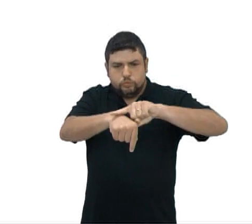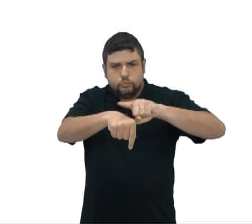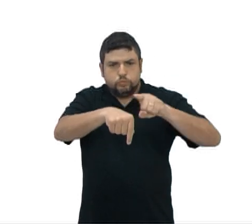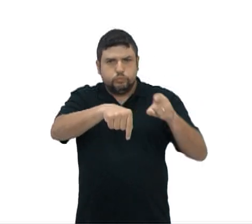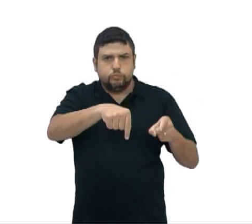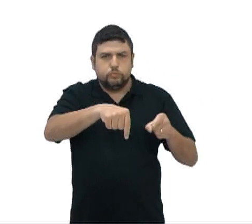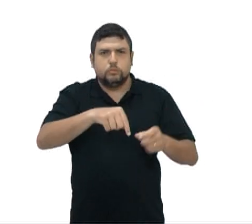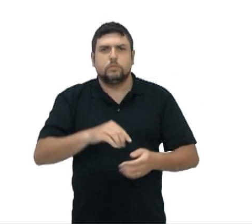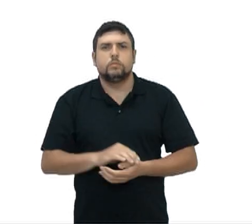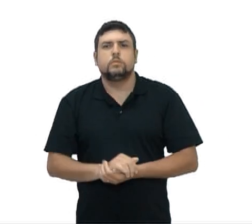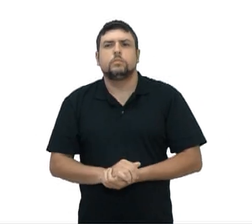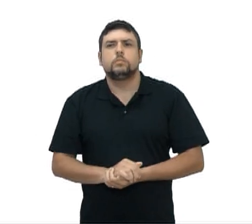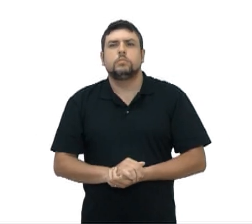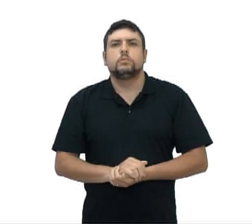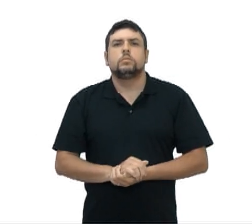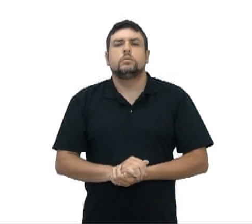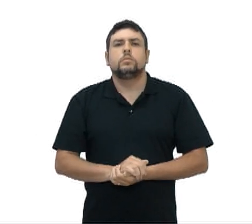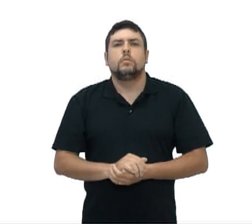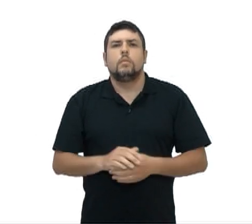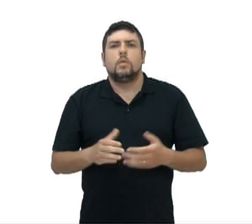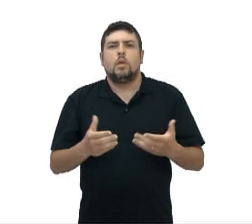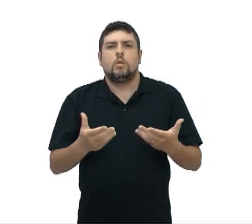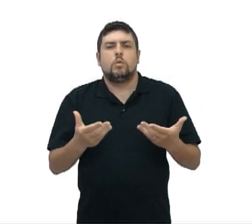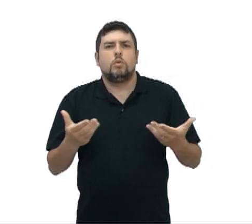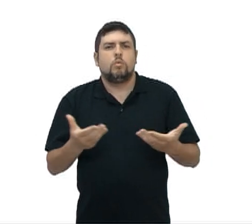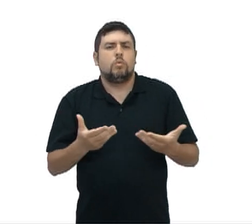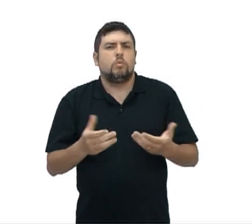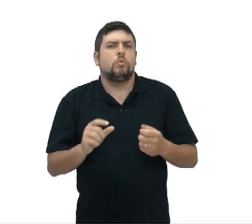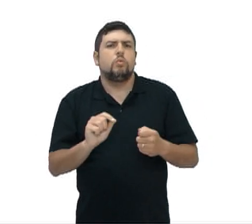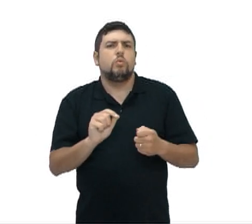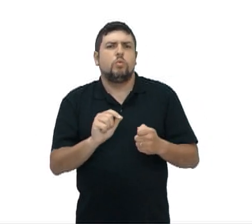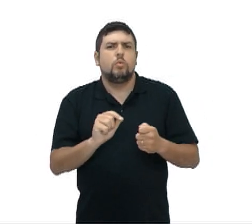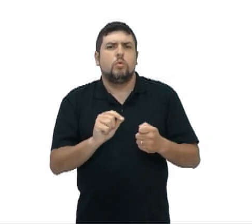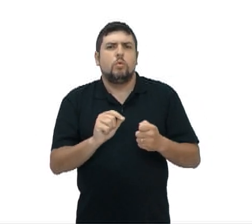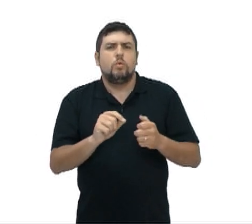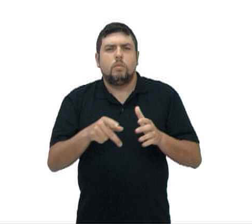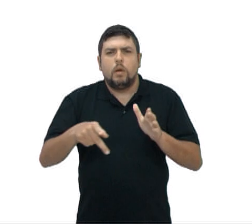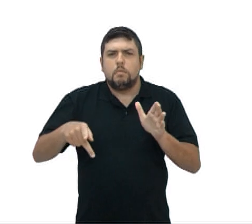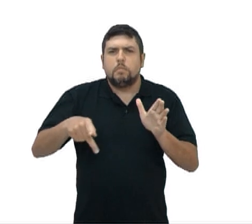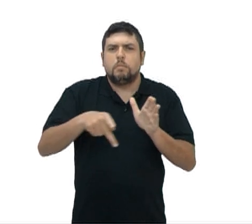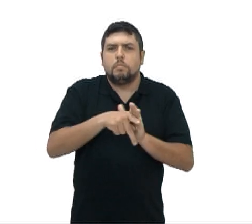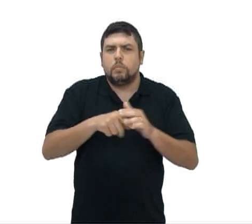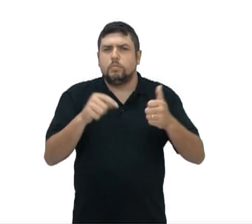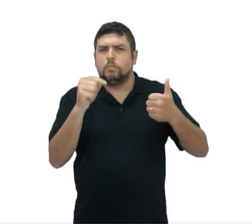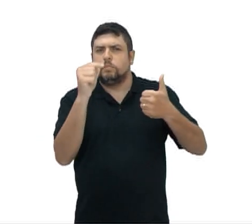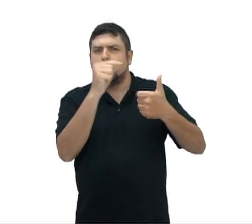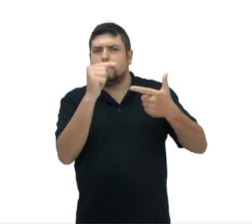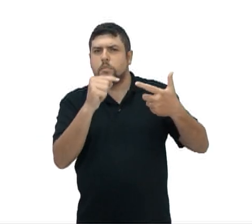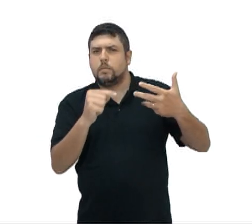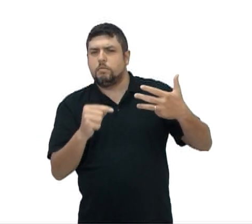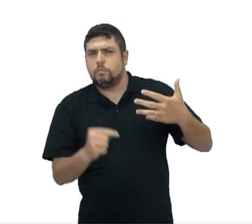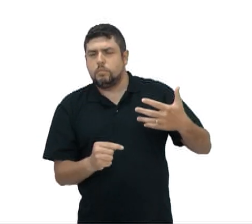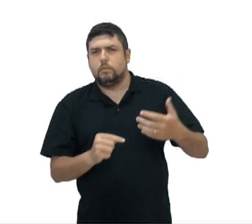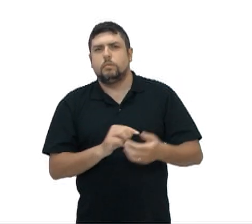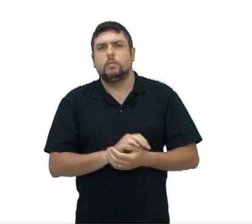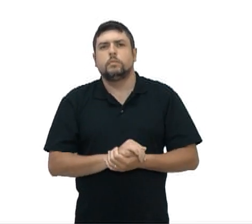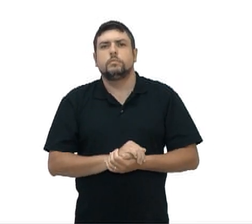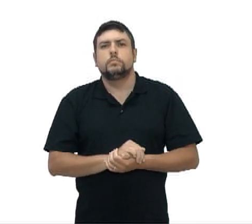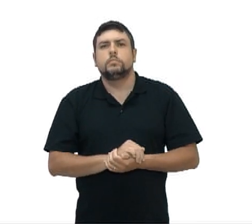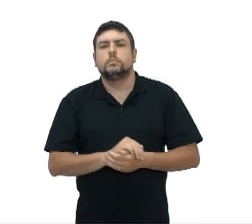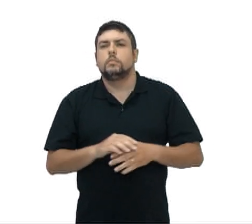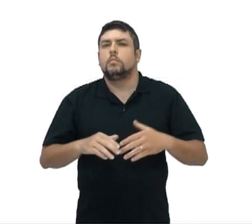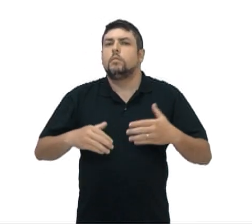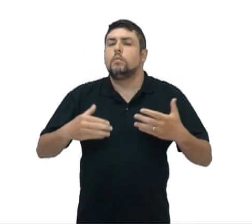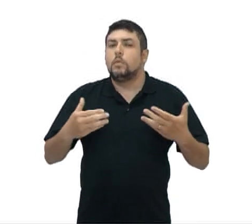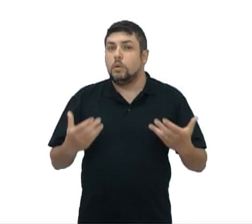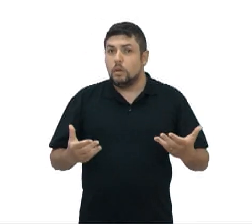O que vamos ver hoje? As propriedades. Bom, o que é uma propriedade? É uma afirmação que a gente observa